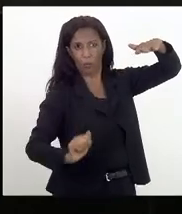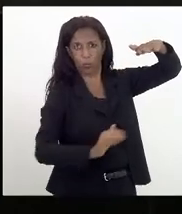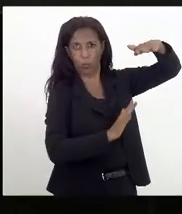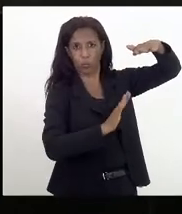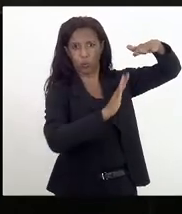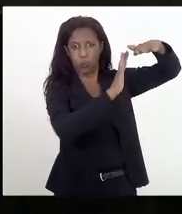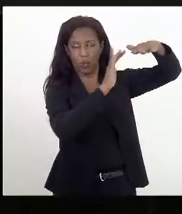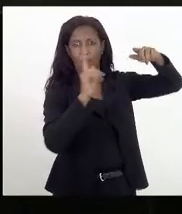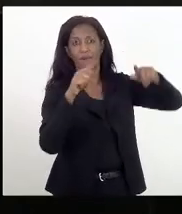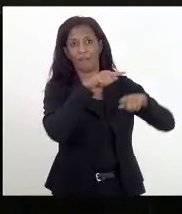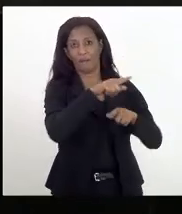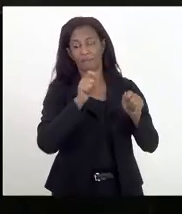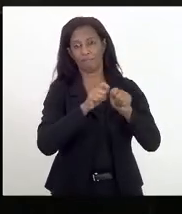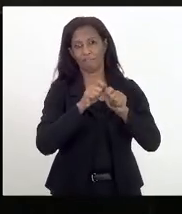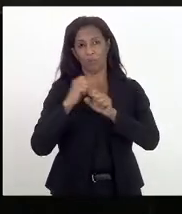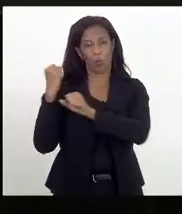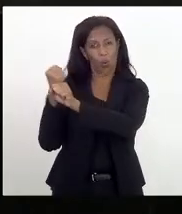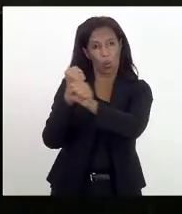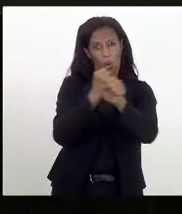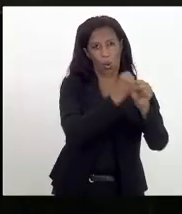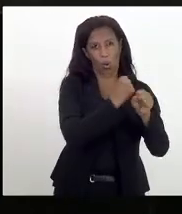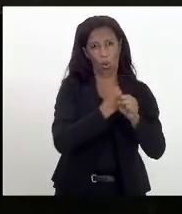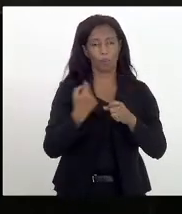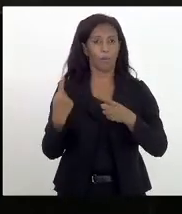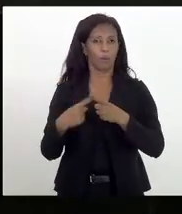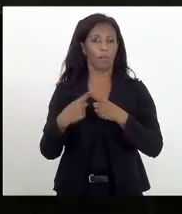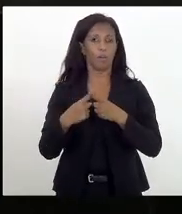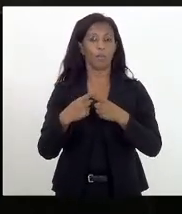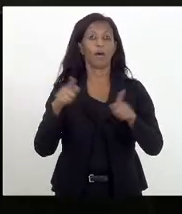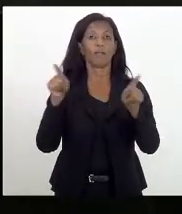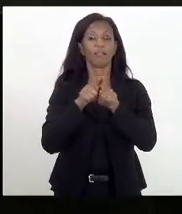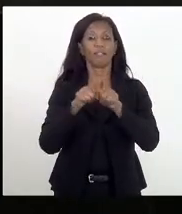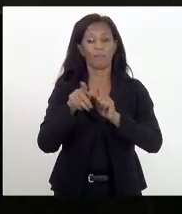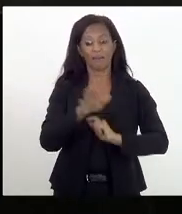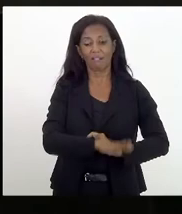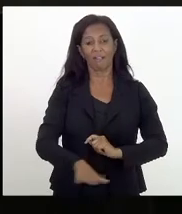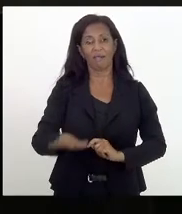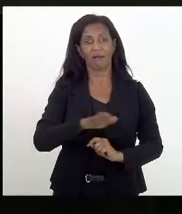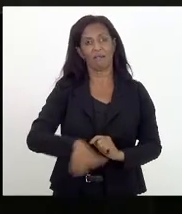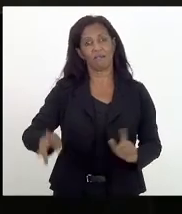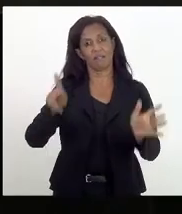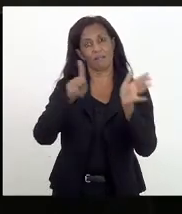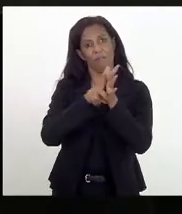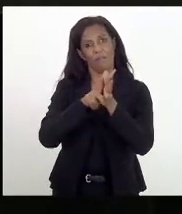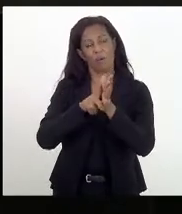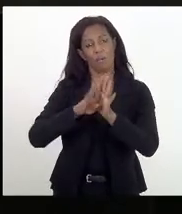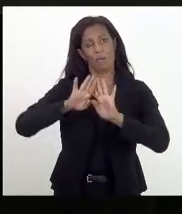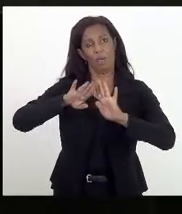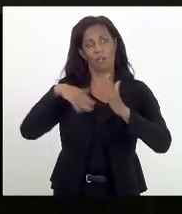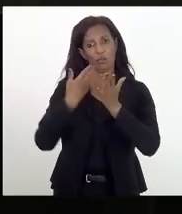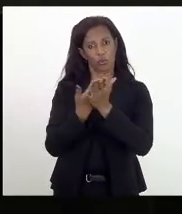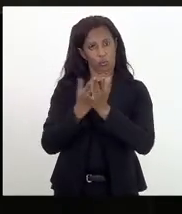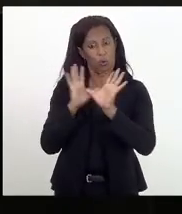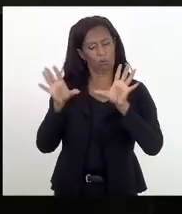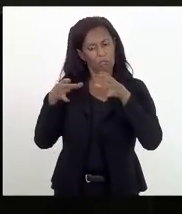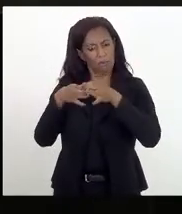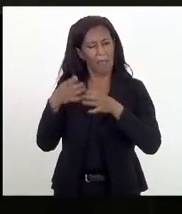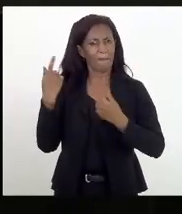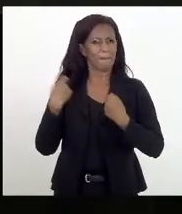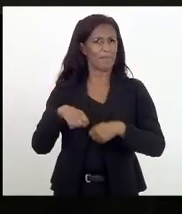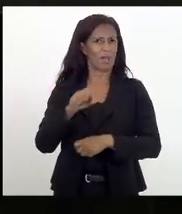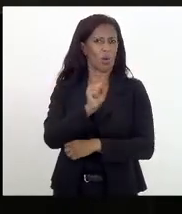deste modal porque ela trans ela leva e traz as crianças para a escola a comunidade precisa disso